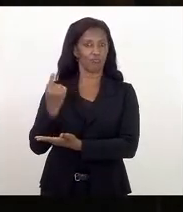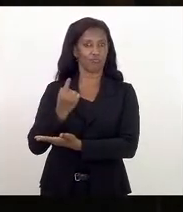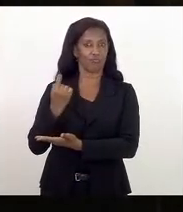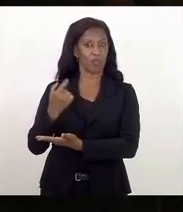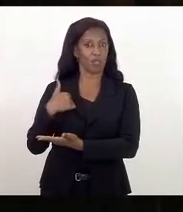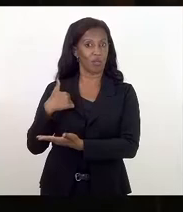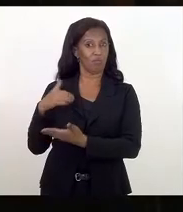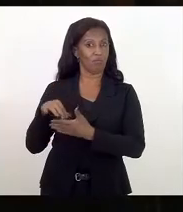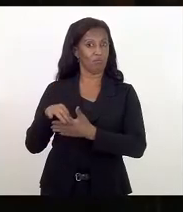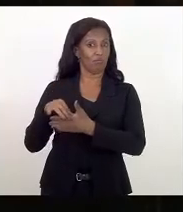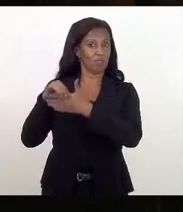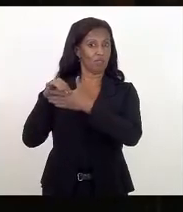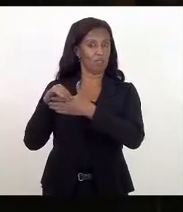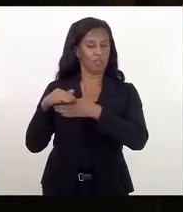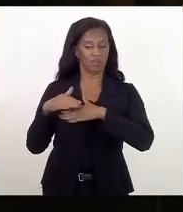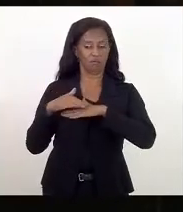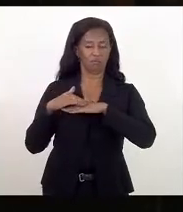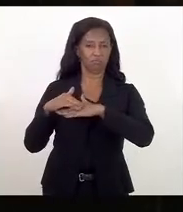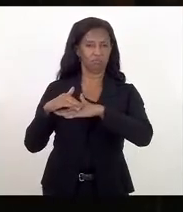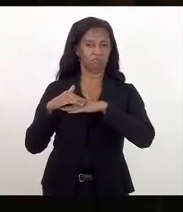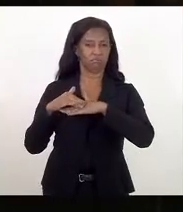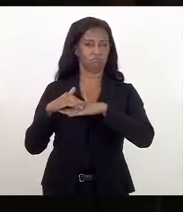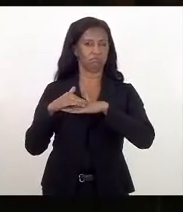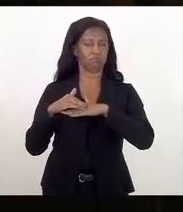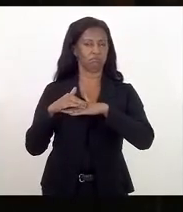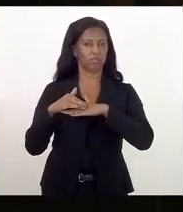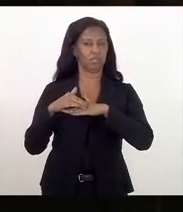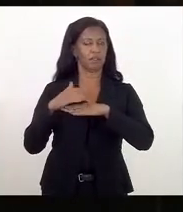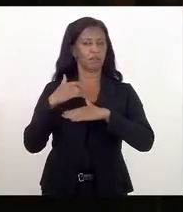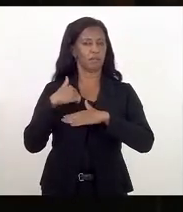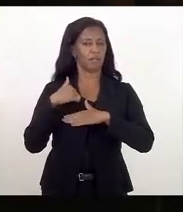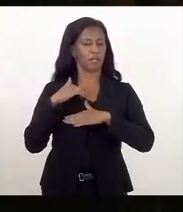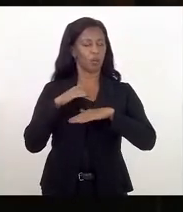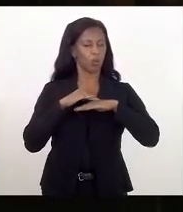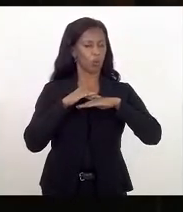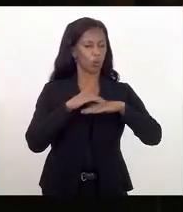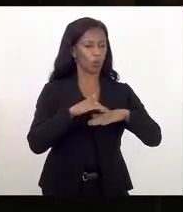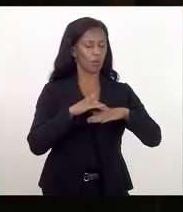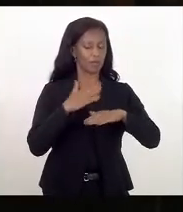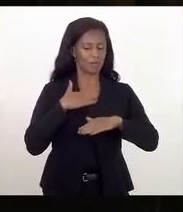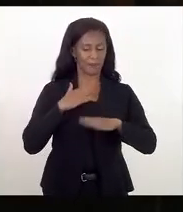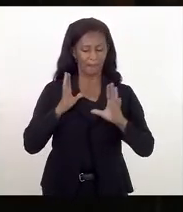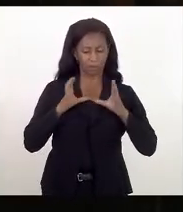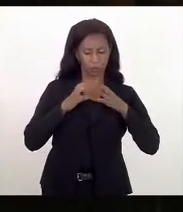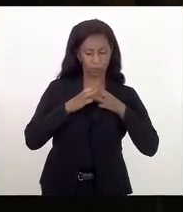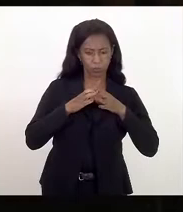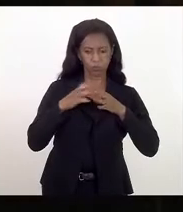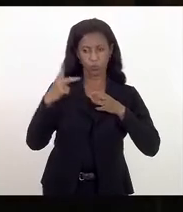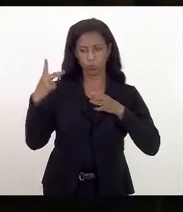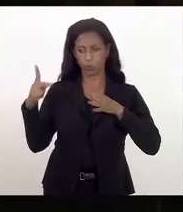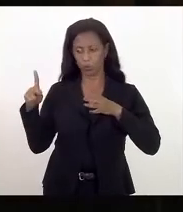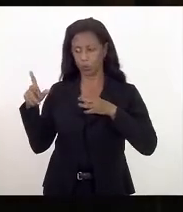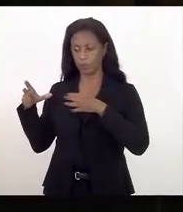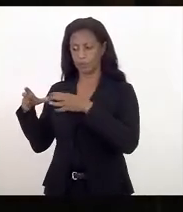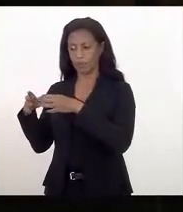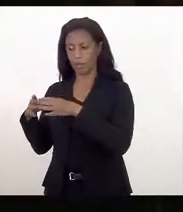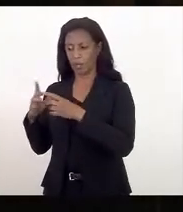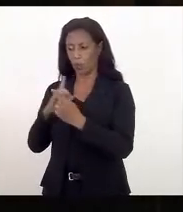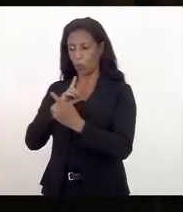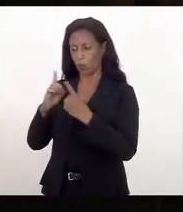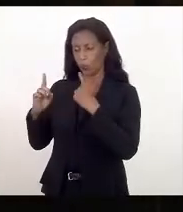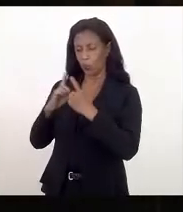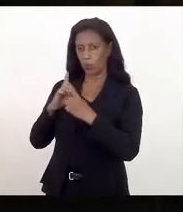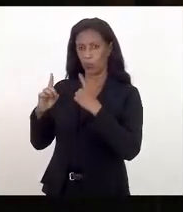eu recebi, para conversar longamente com a sua equipe e com a minha equipe, para debatermos com responsabilidade,